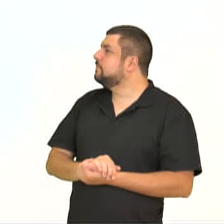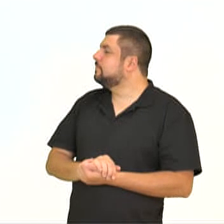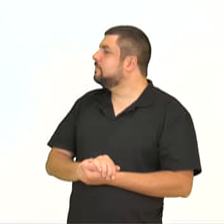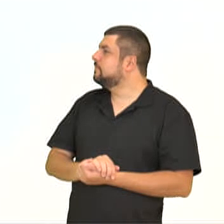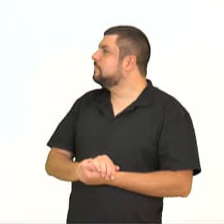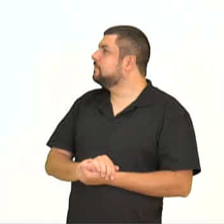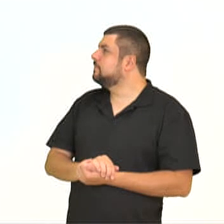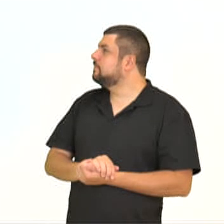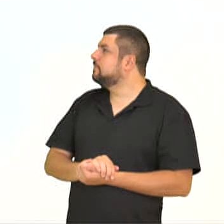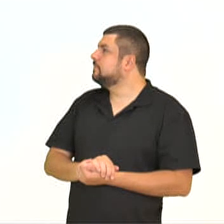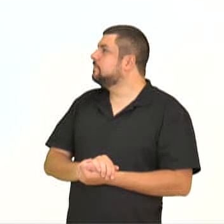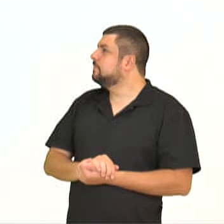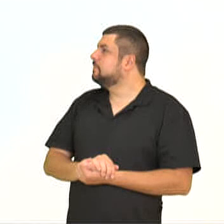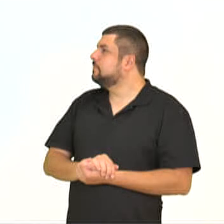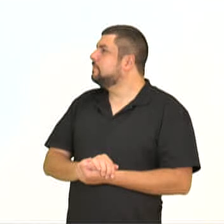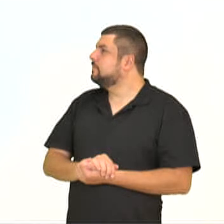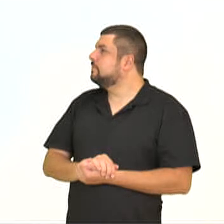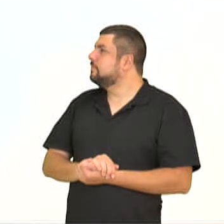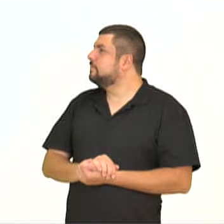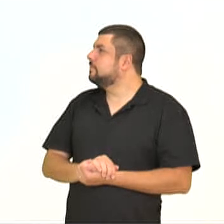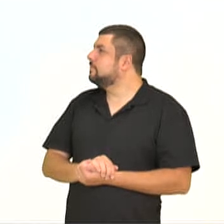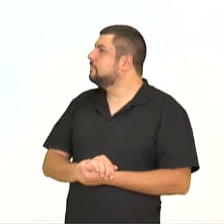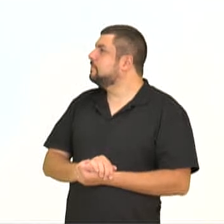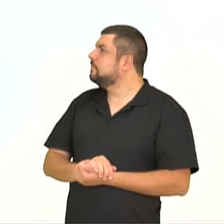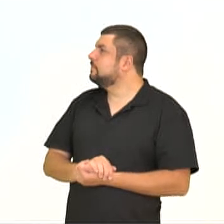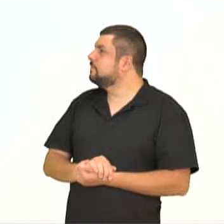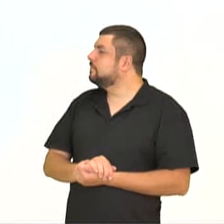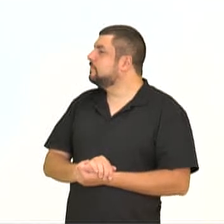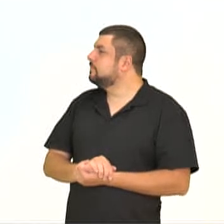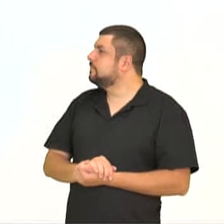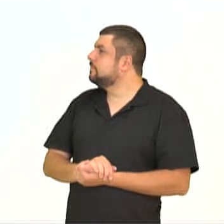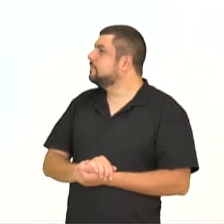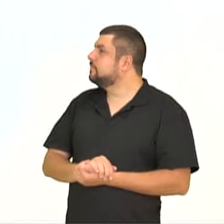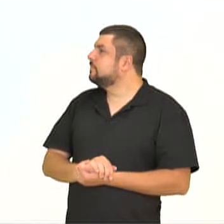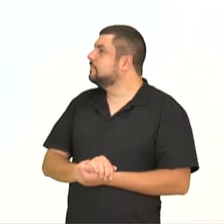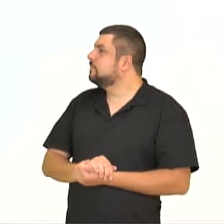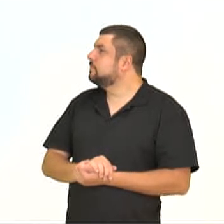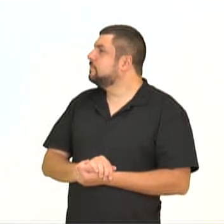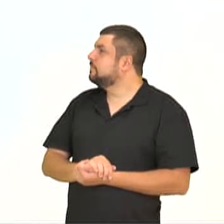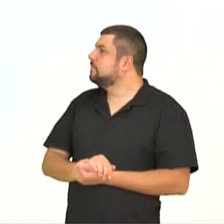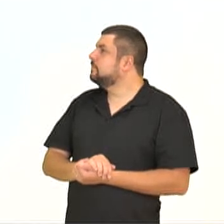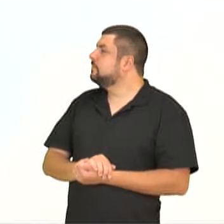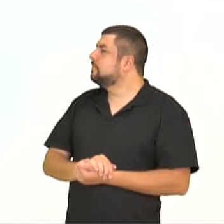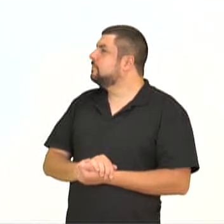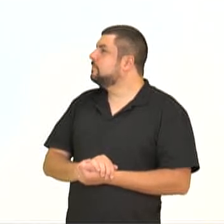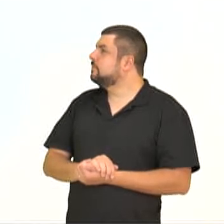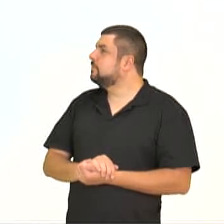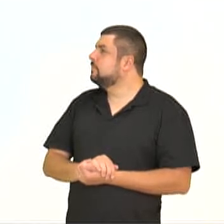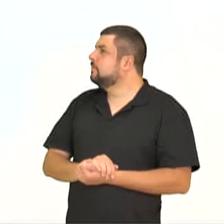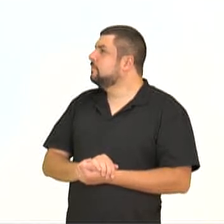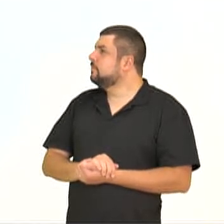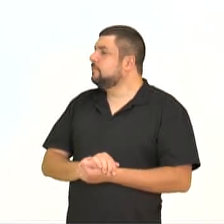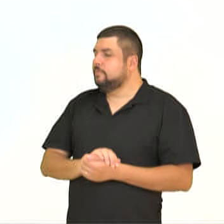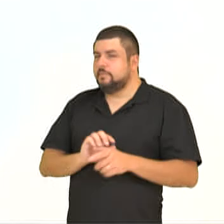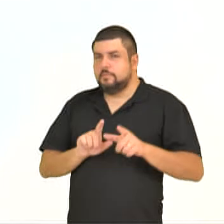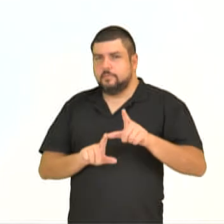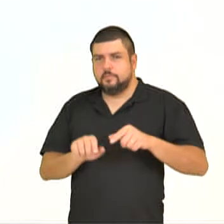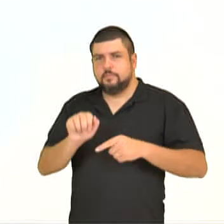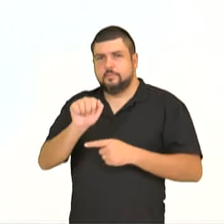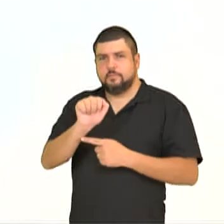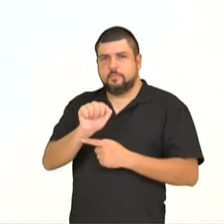Respuestas 3. Completa los huecos con el condicional irregular correspondiente. Letra A.